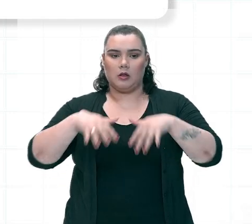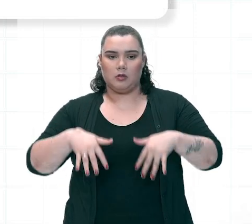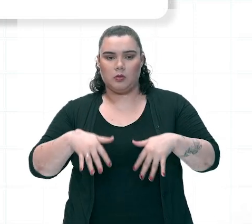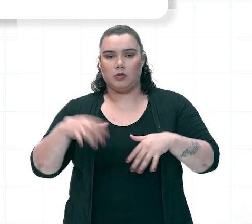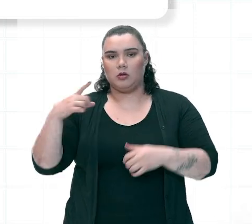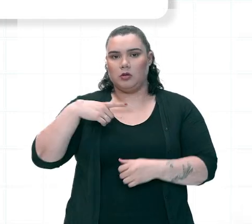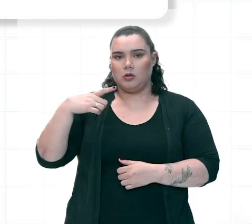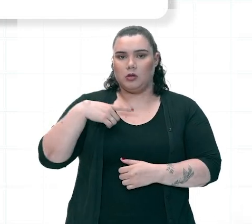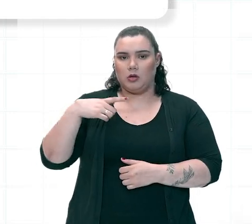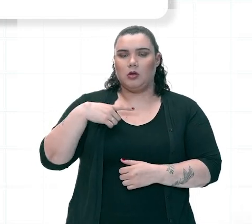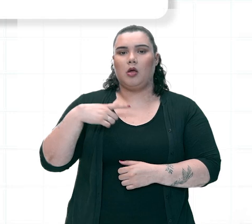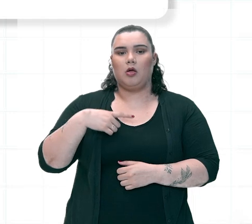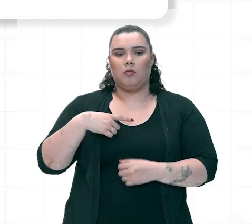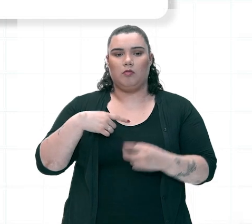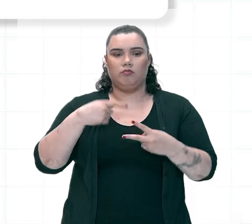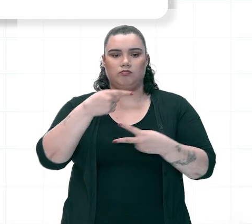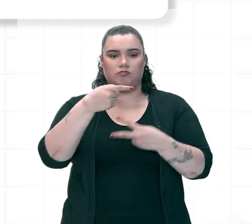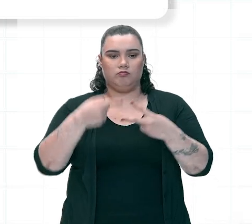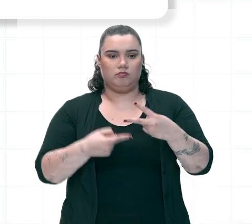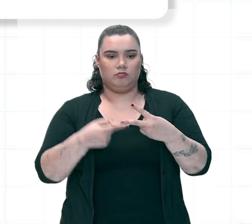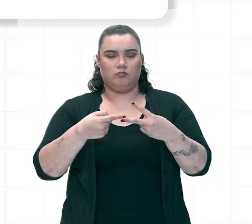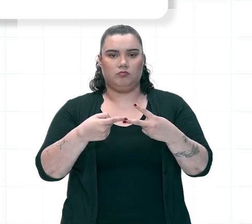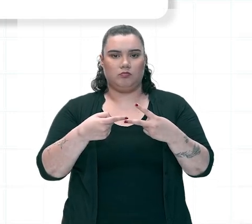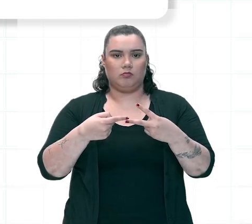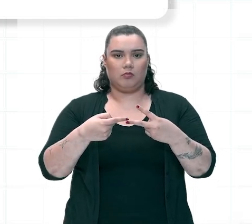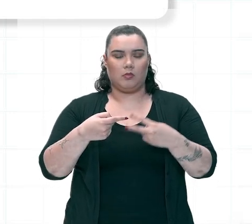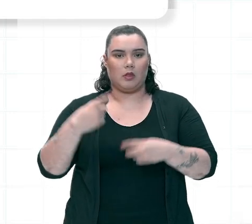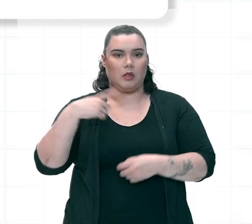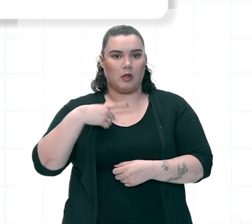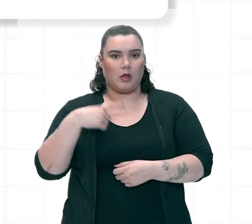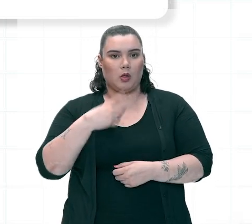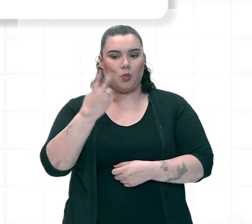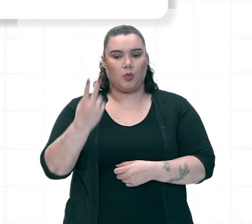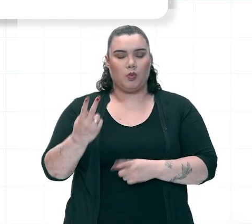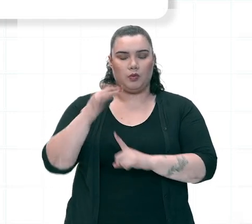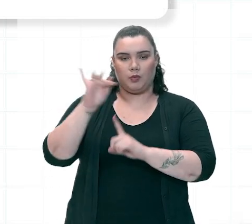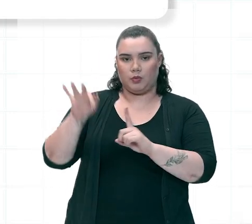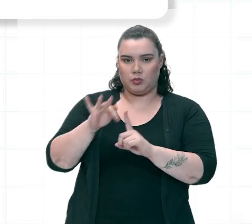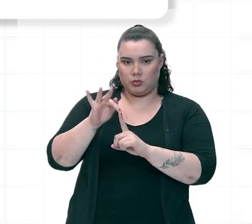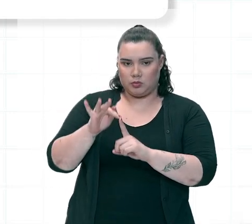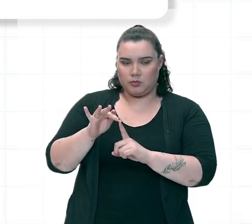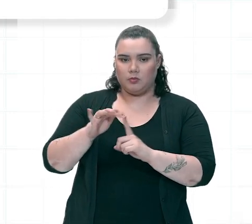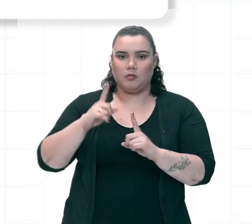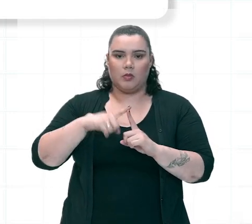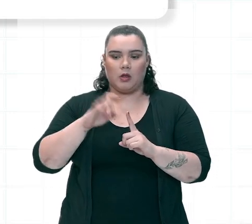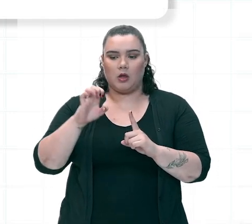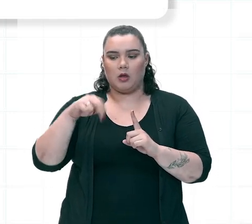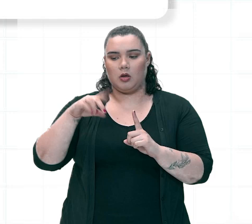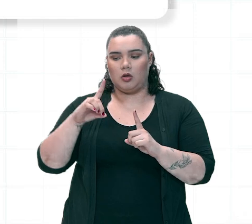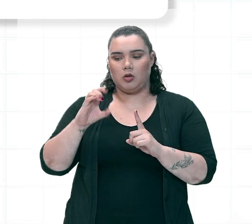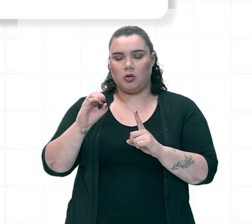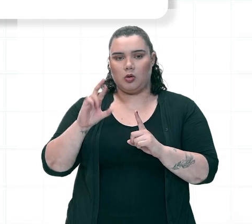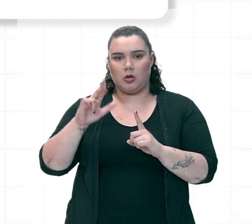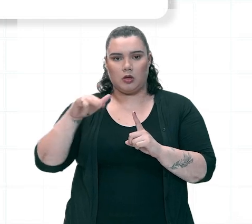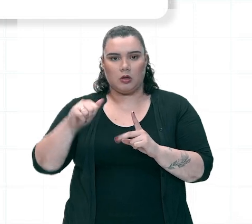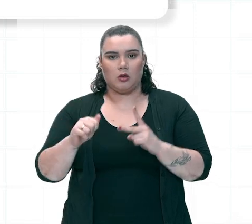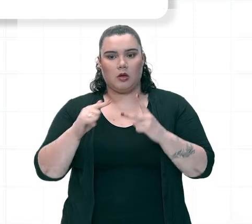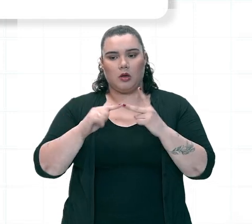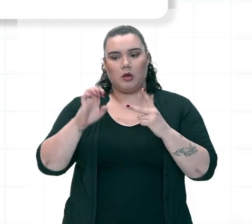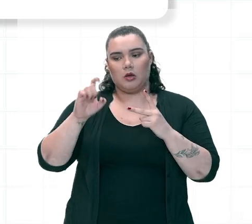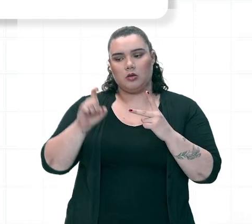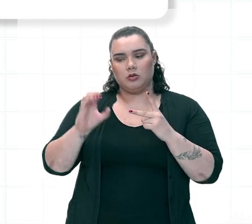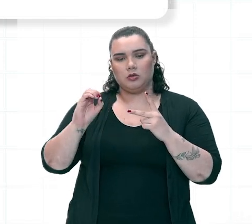glândula, né, que vai produzir essas duas, na verdade vai ter essas duas funções, né, tanto endócrina quanto